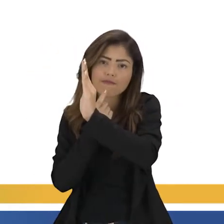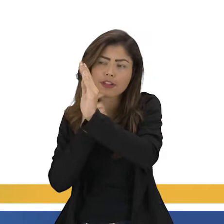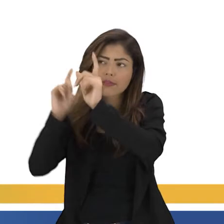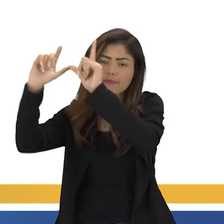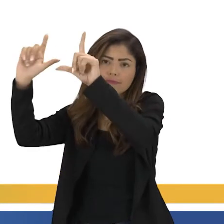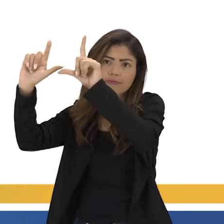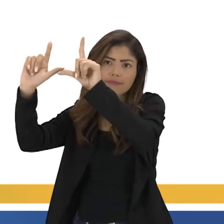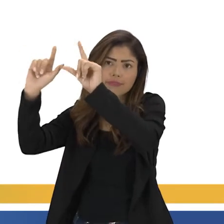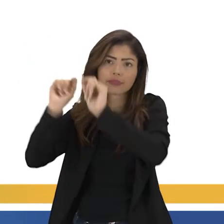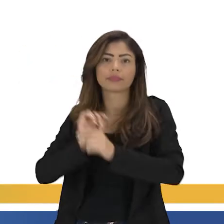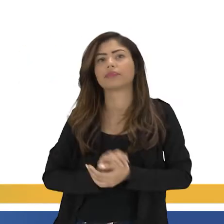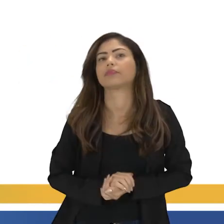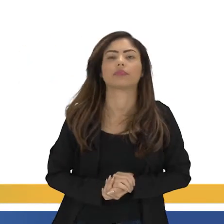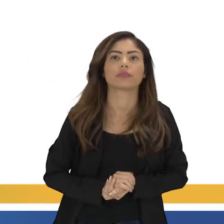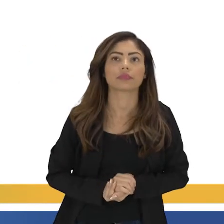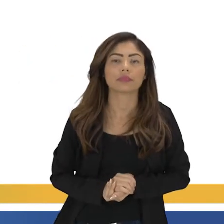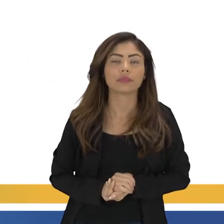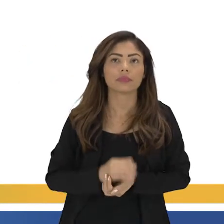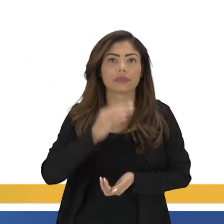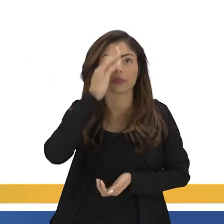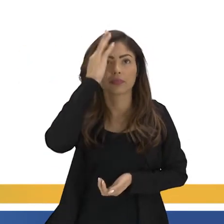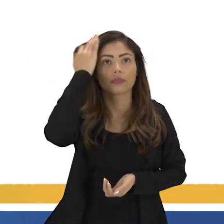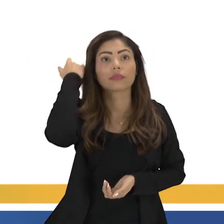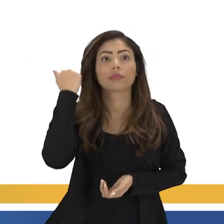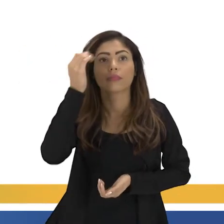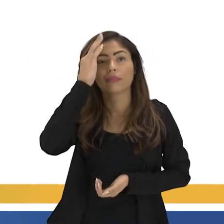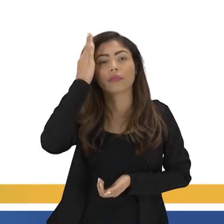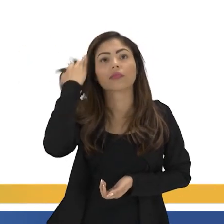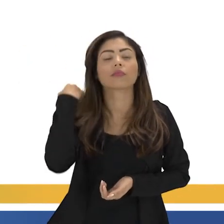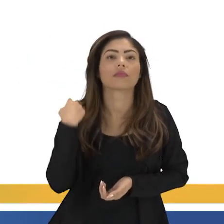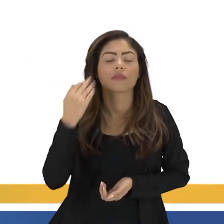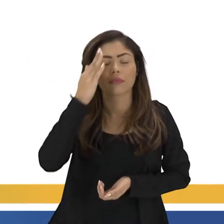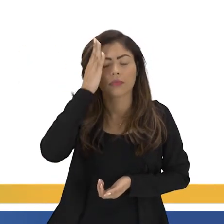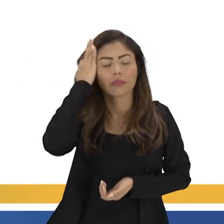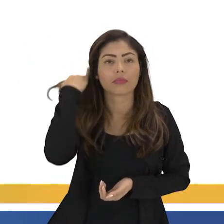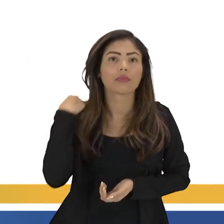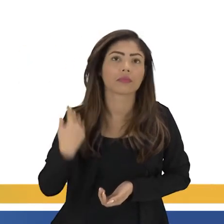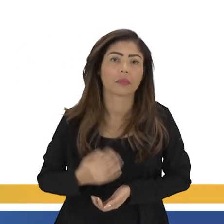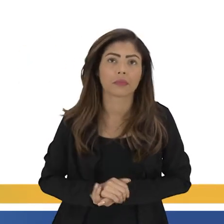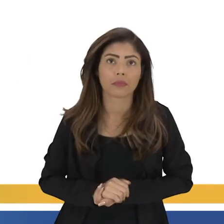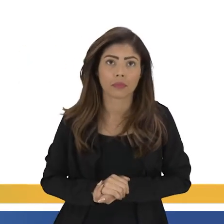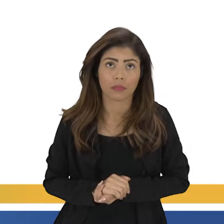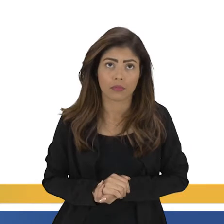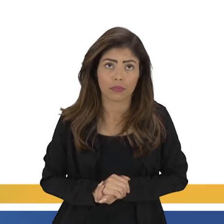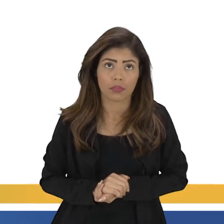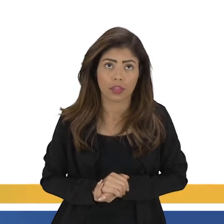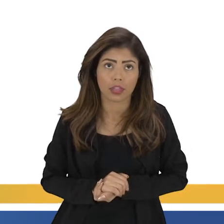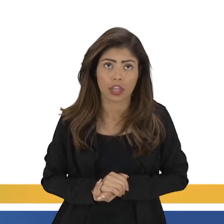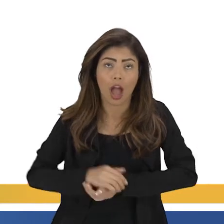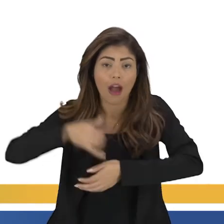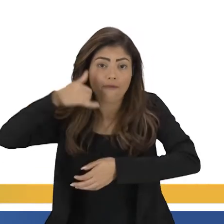ok? Então, 1. Ordeñar una vaca es una tarea,